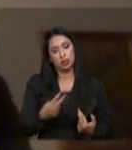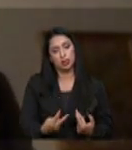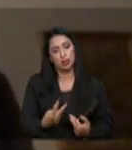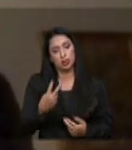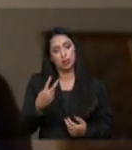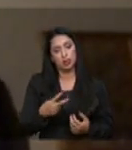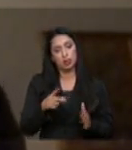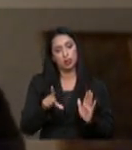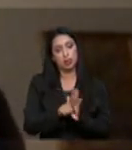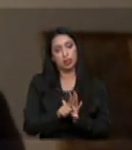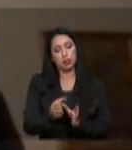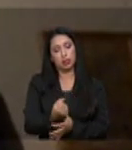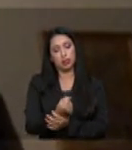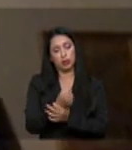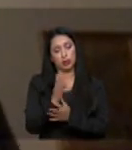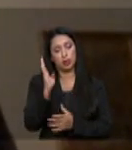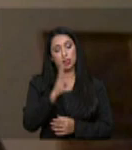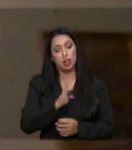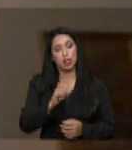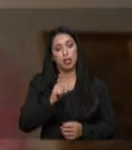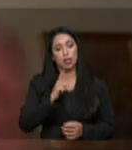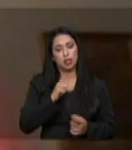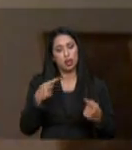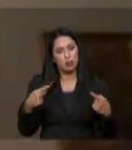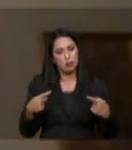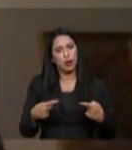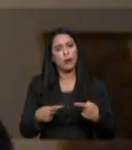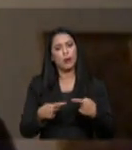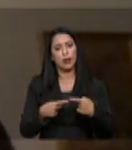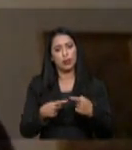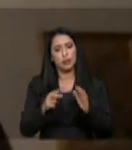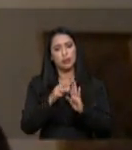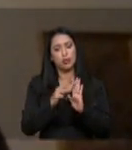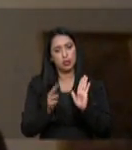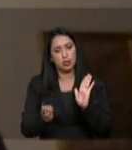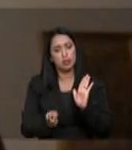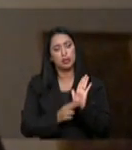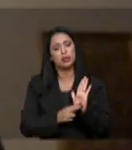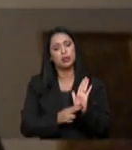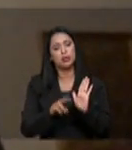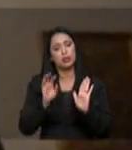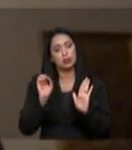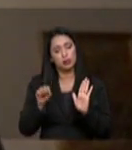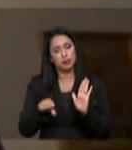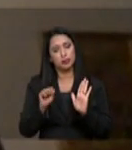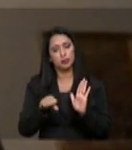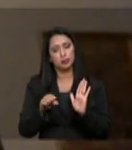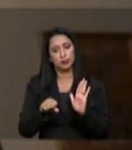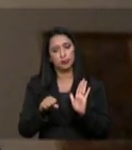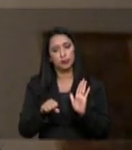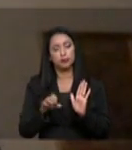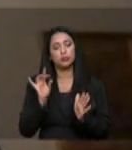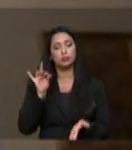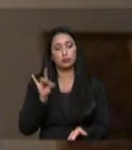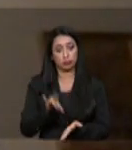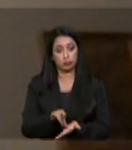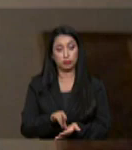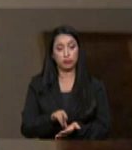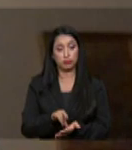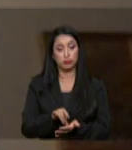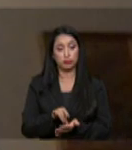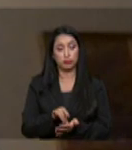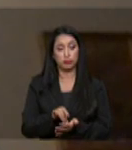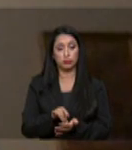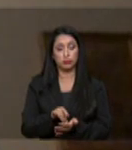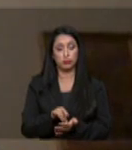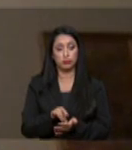da Lei de Segurança Nacional nós temos uma correspondência normativa a efetiva